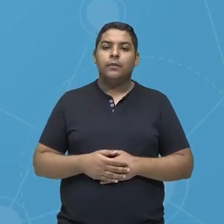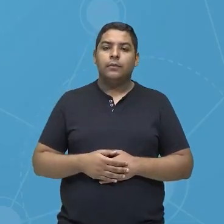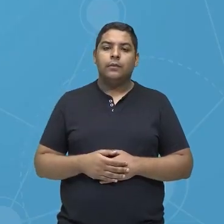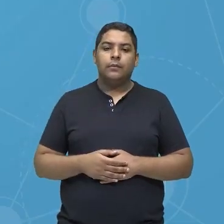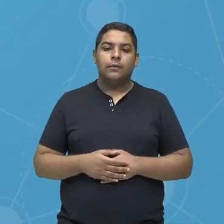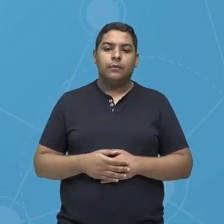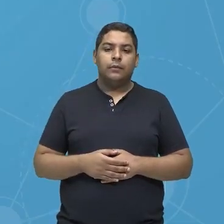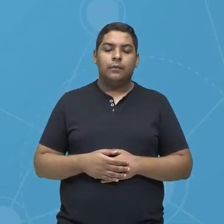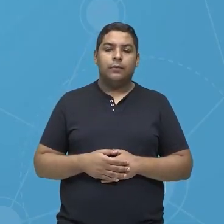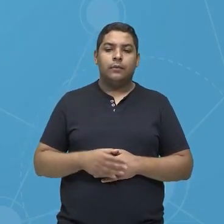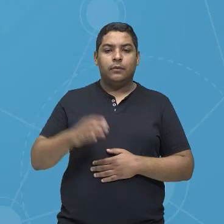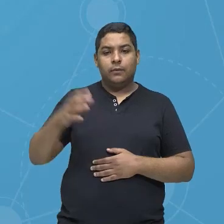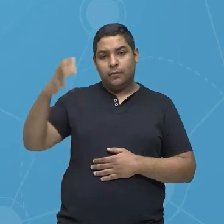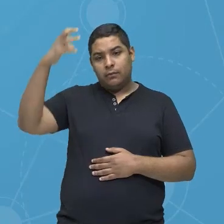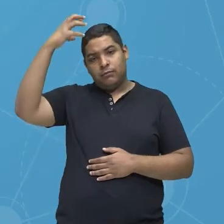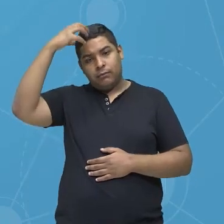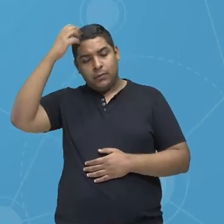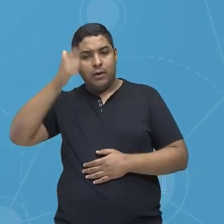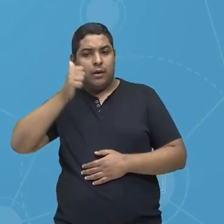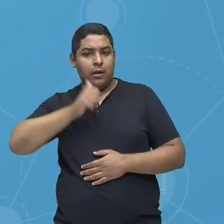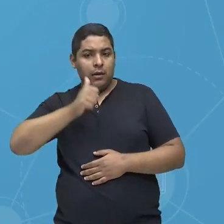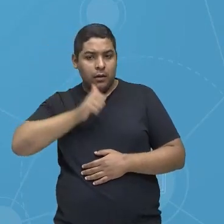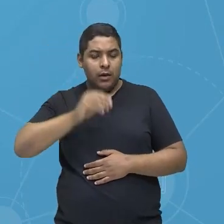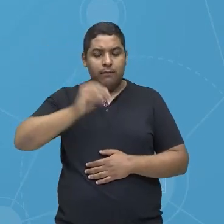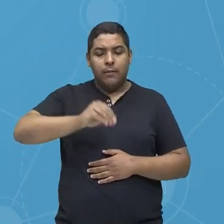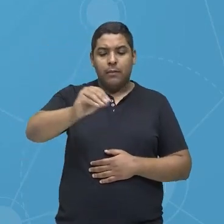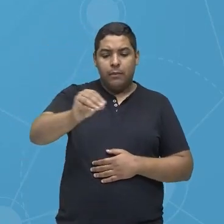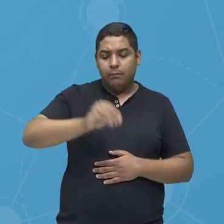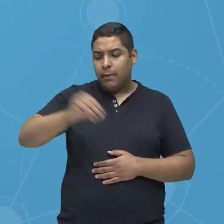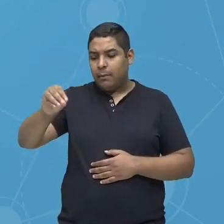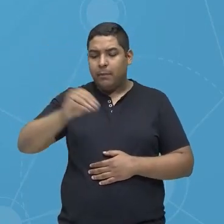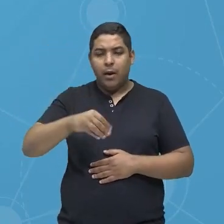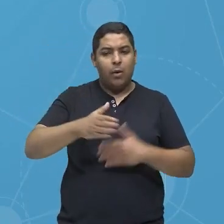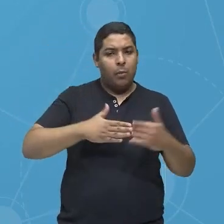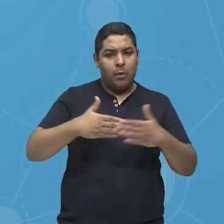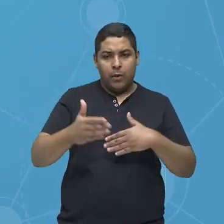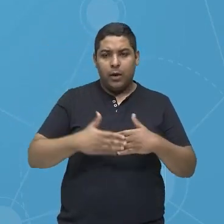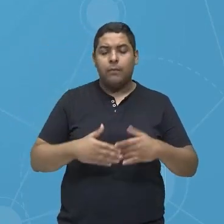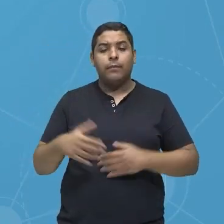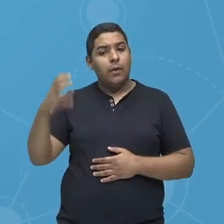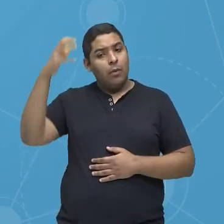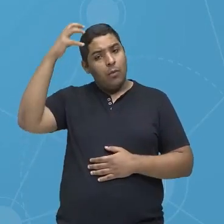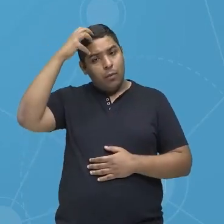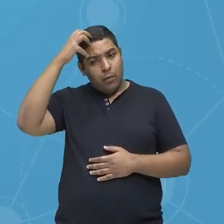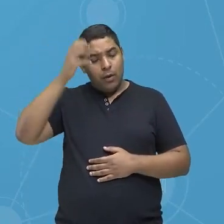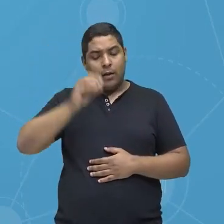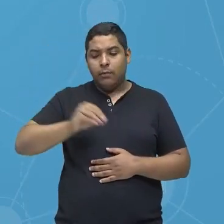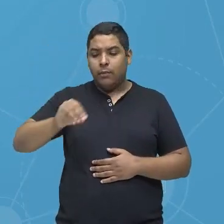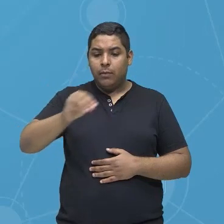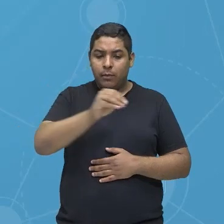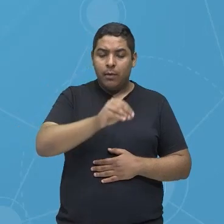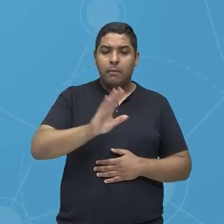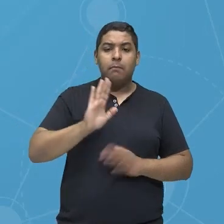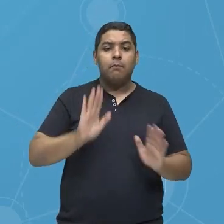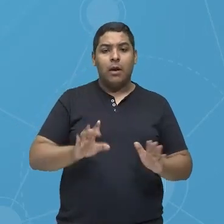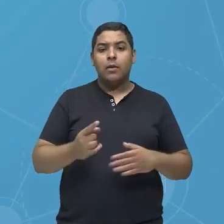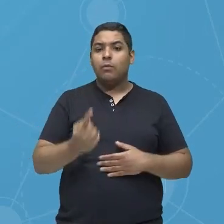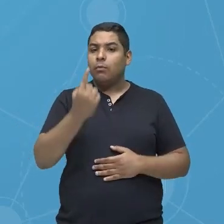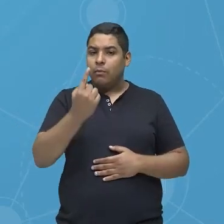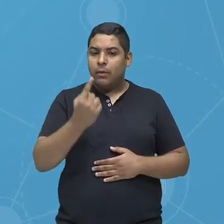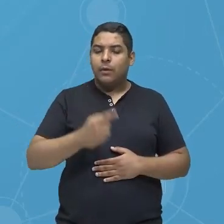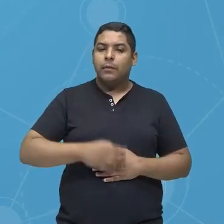é isso mesmo. Então essa é a movimentação básica aí das peças do cavalo e do bispo, né? Muito bem.